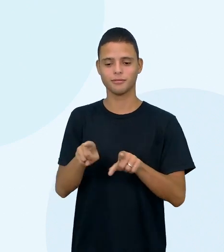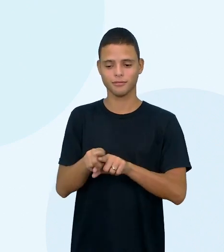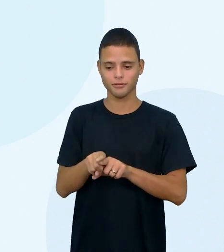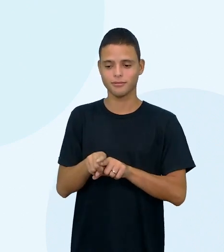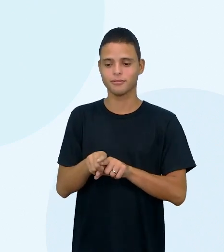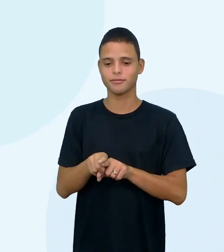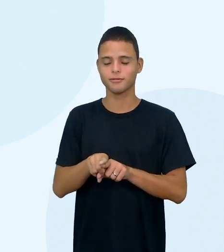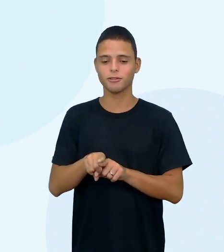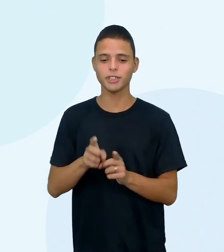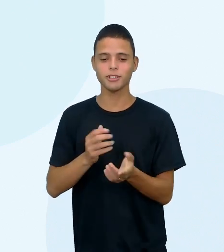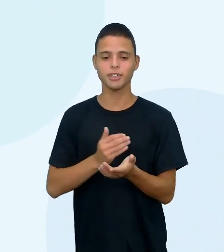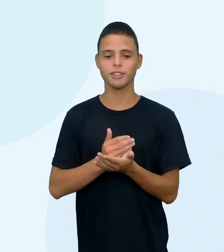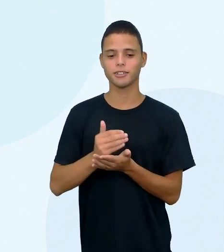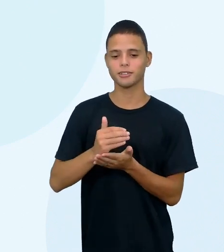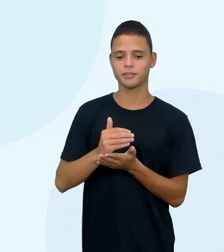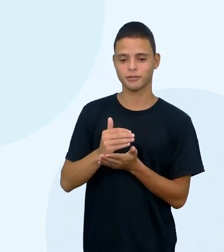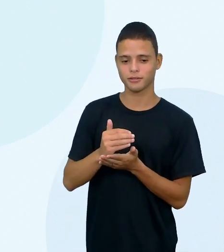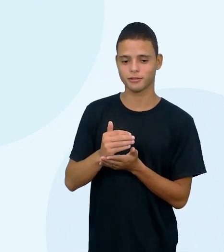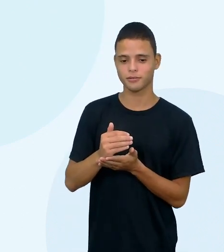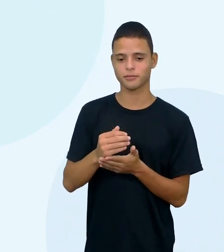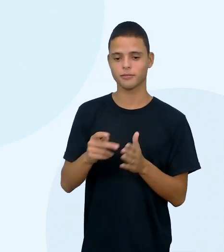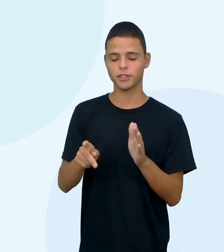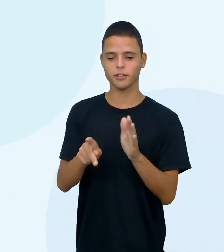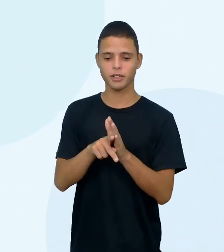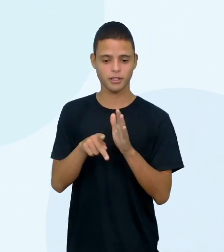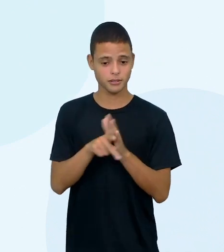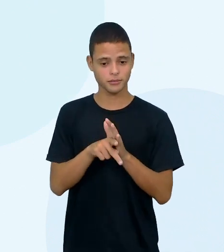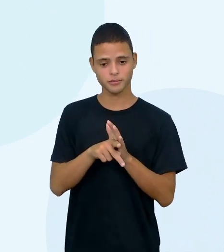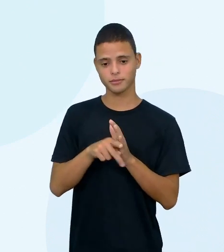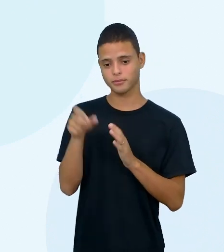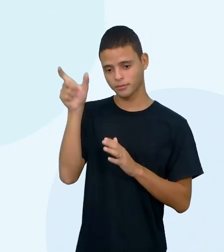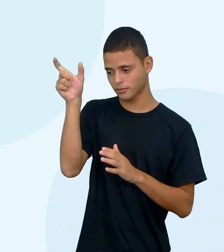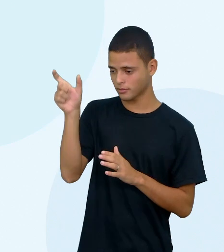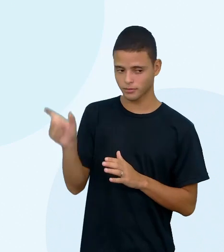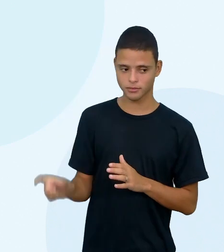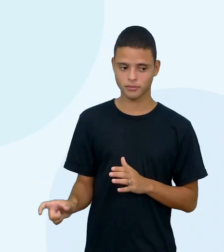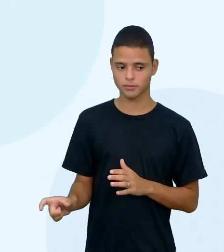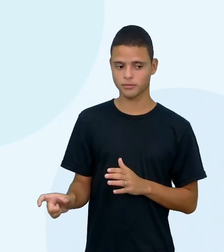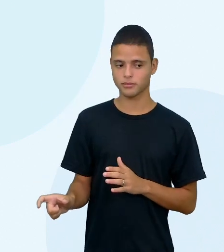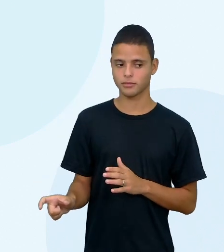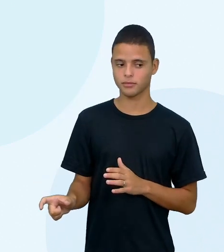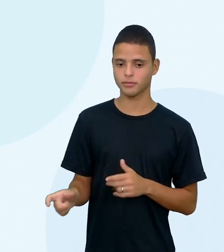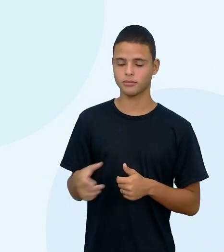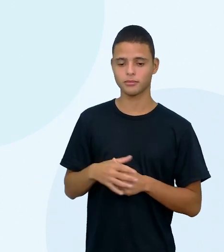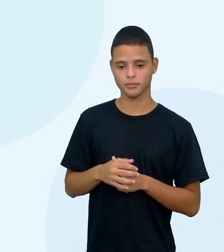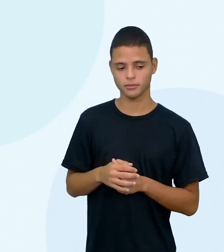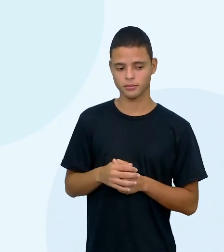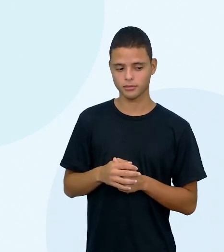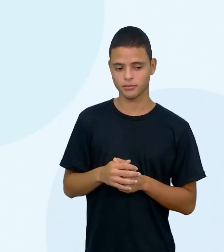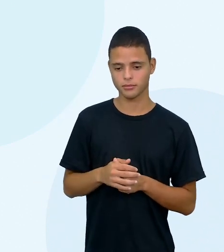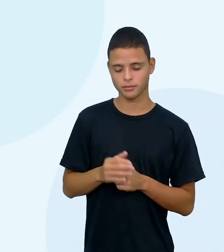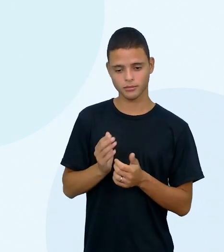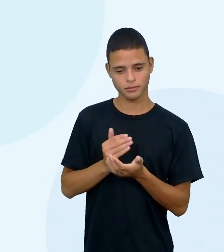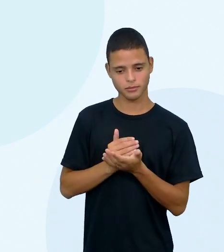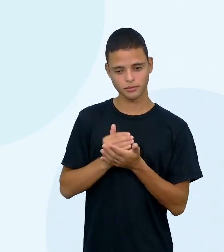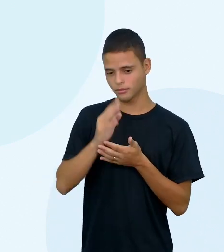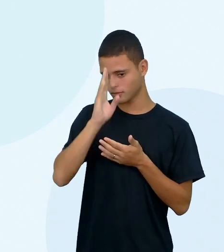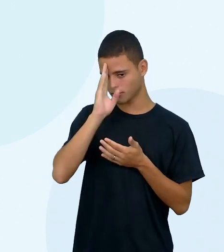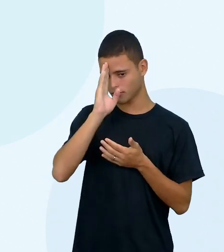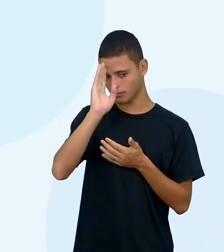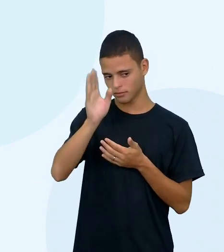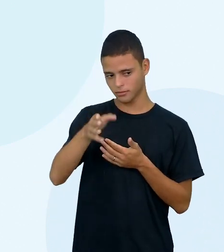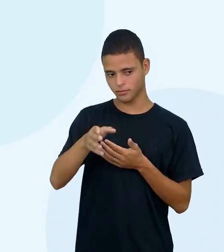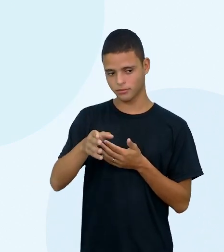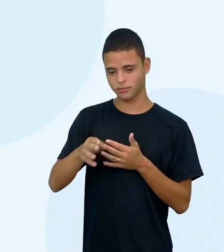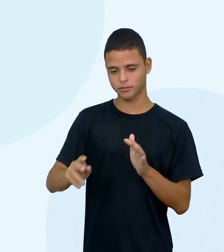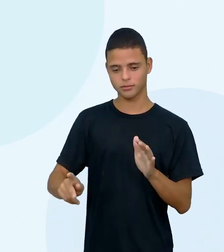que atravessa o organismo. E esse canal vai conduzir, então, os alimentos até os principais órgãos